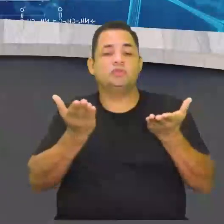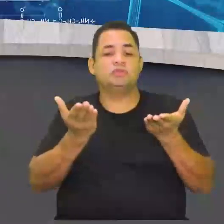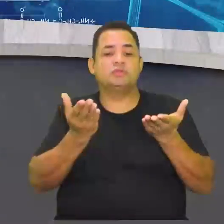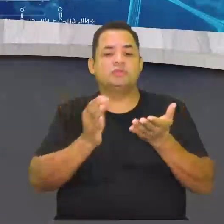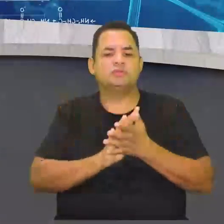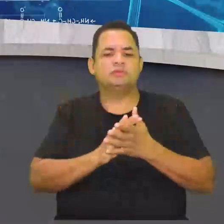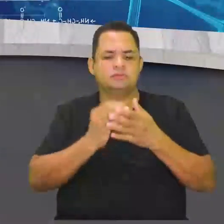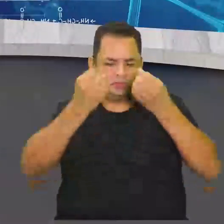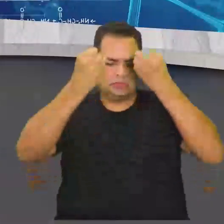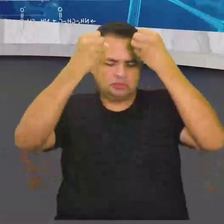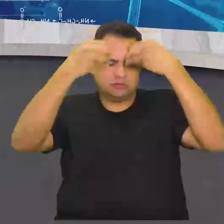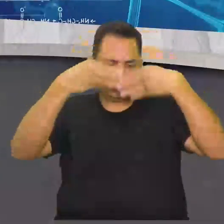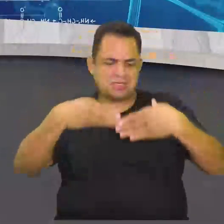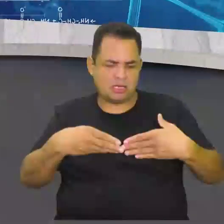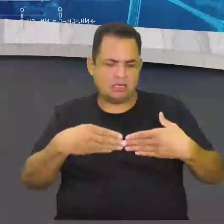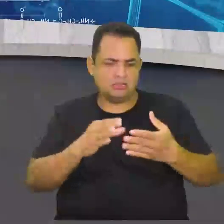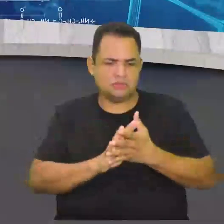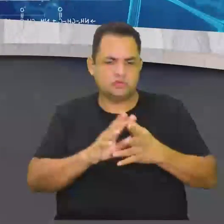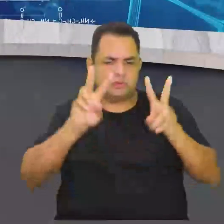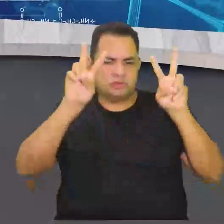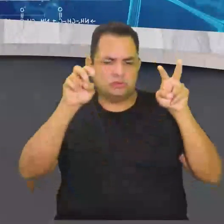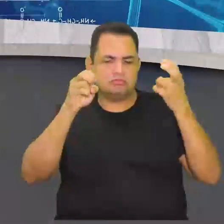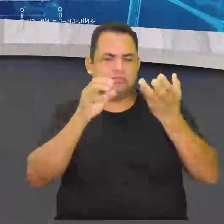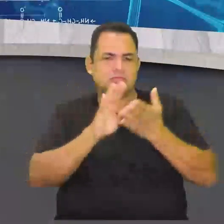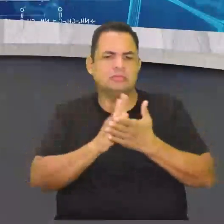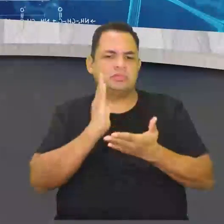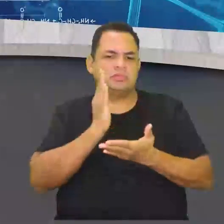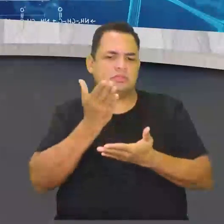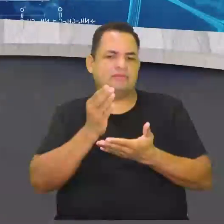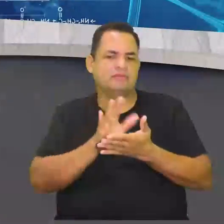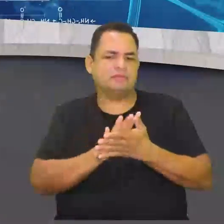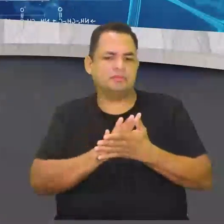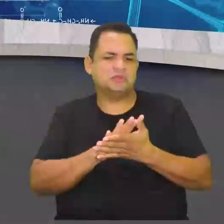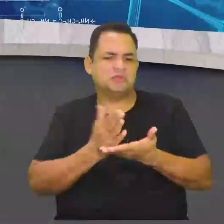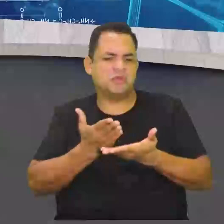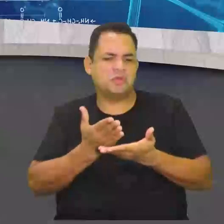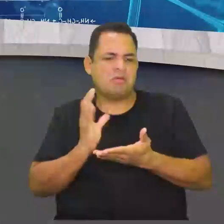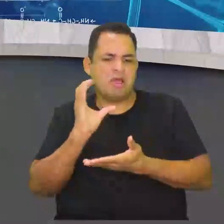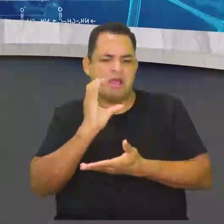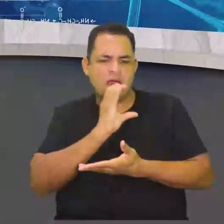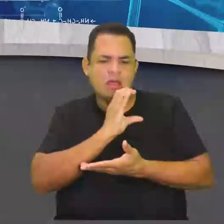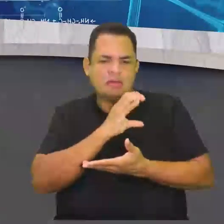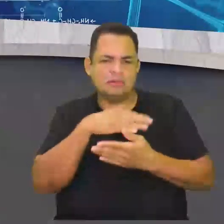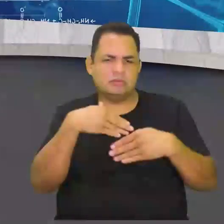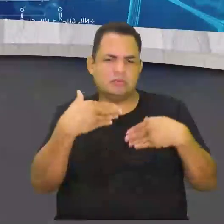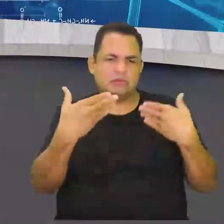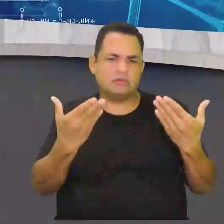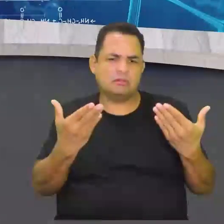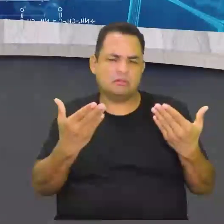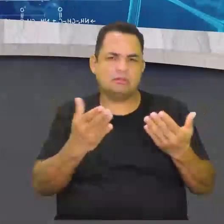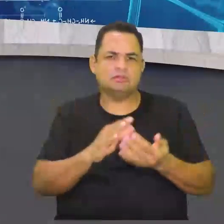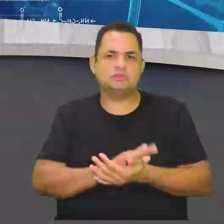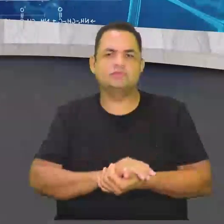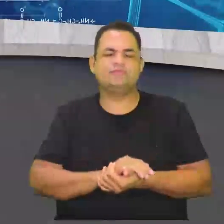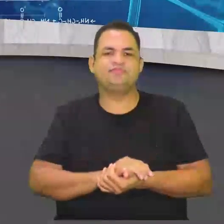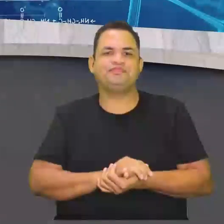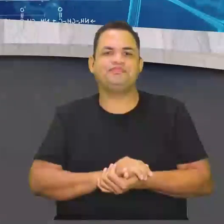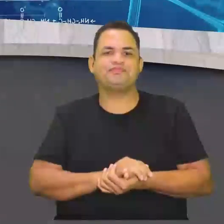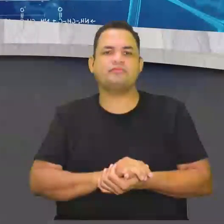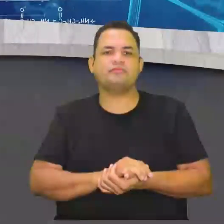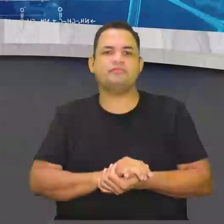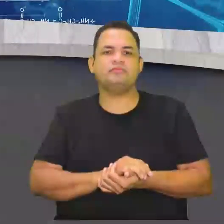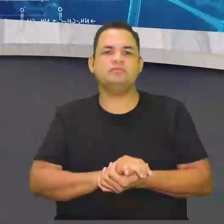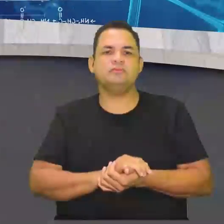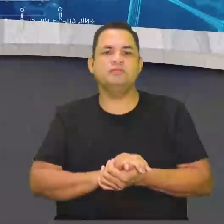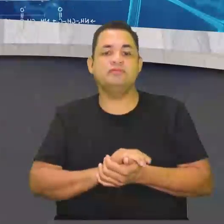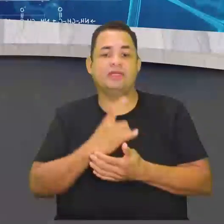que até foi tratado um pouquinho, mas bem de leve dentro desses assuntos de combustíveis. Hoje nós vamos falar sobre